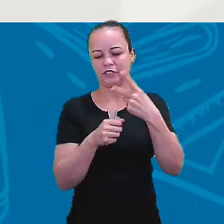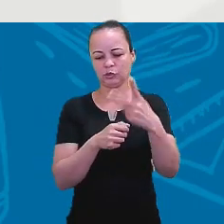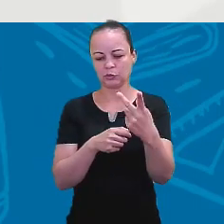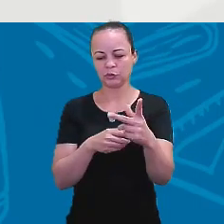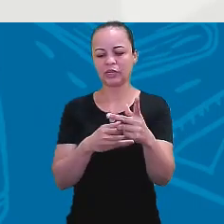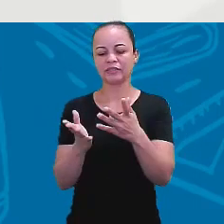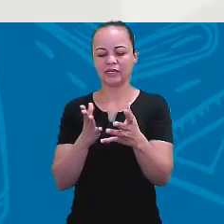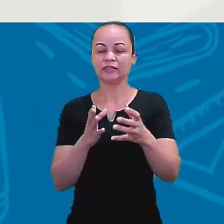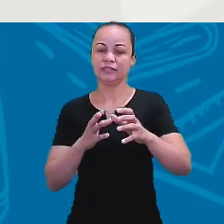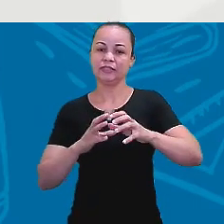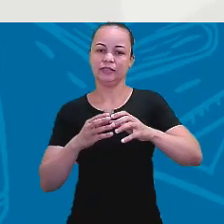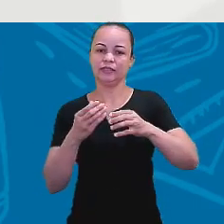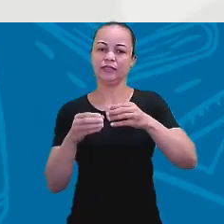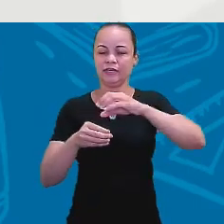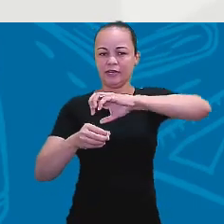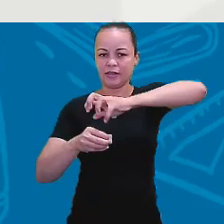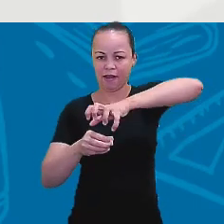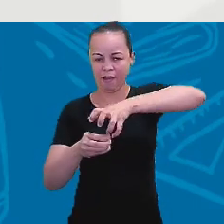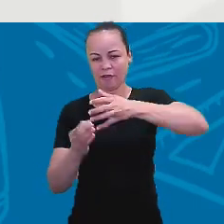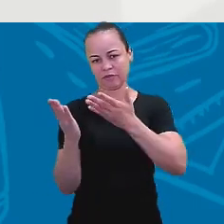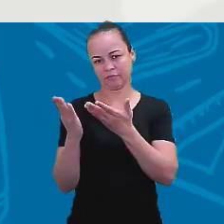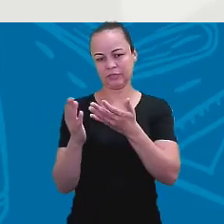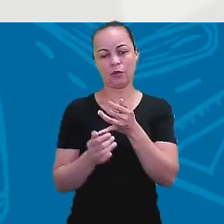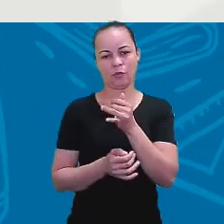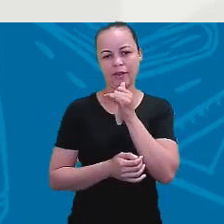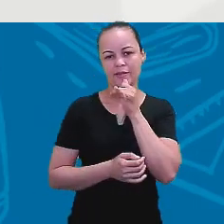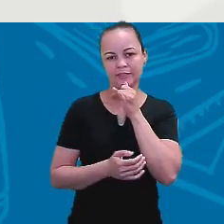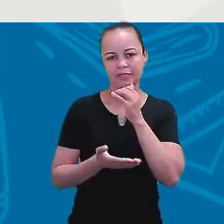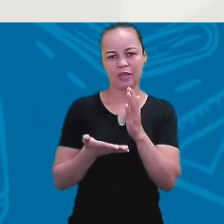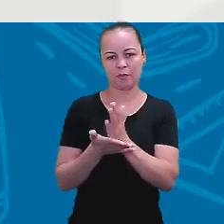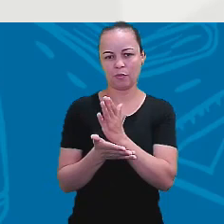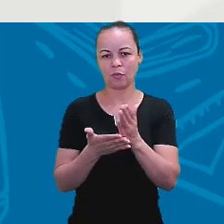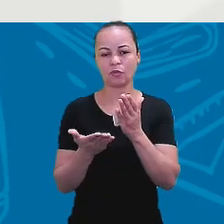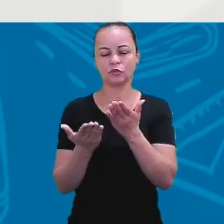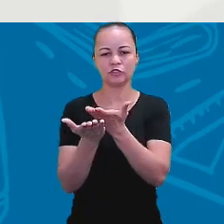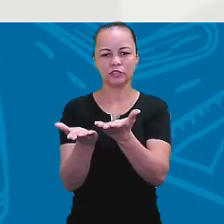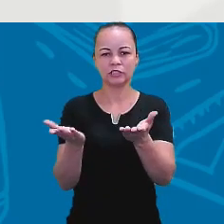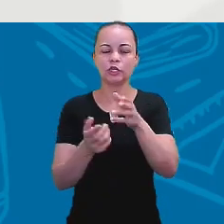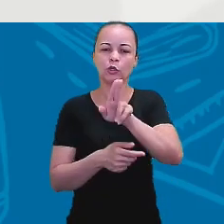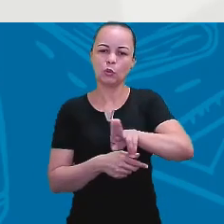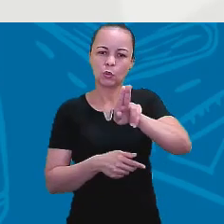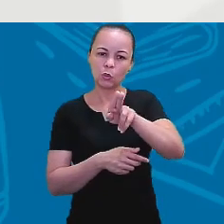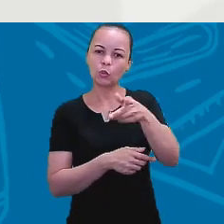De garrafa PET, tá certo? Então esses aí são exemplos de reutilização